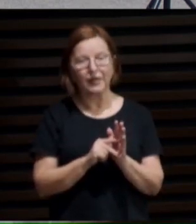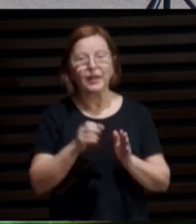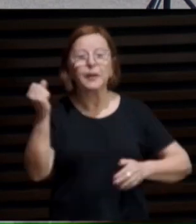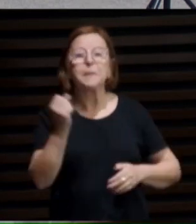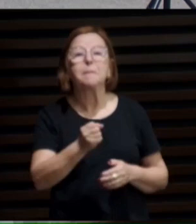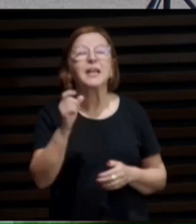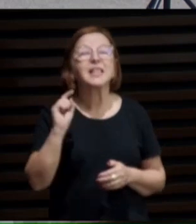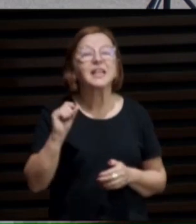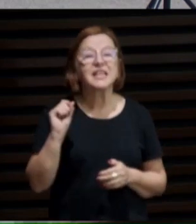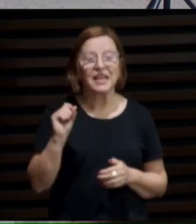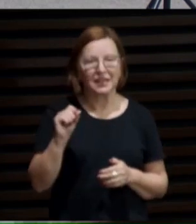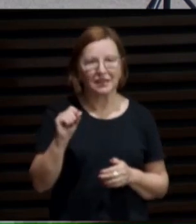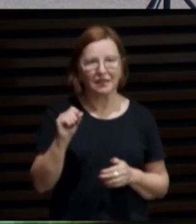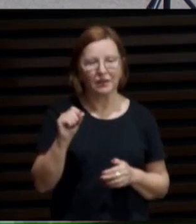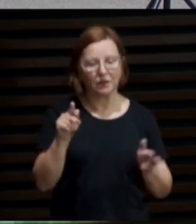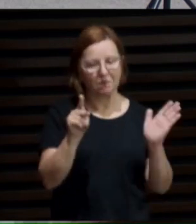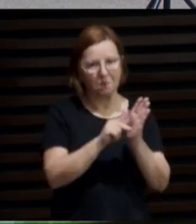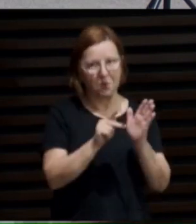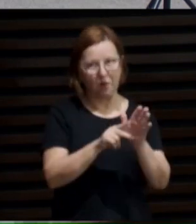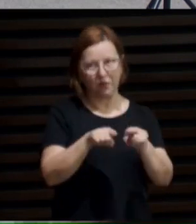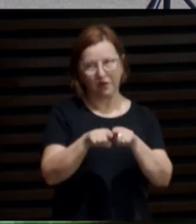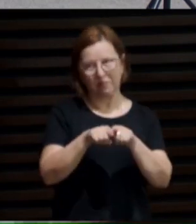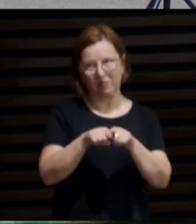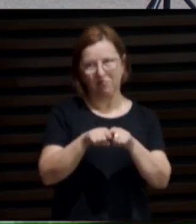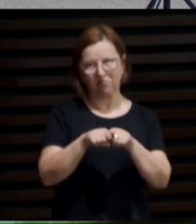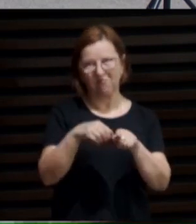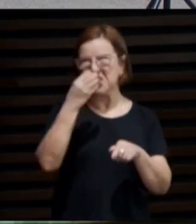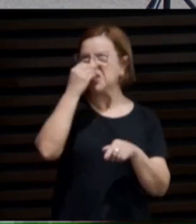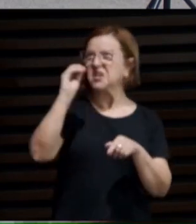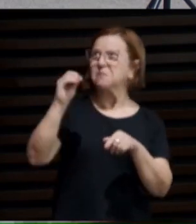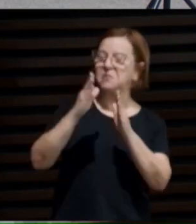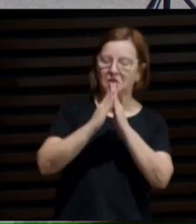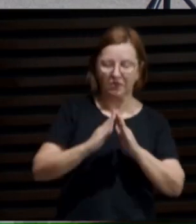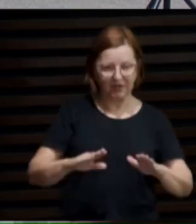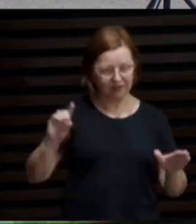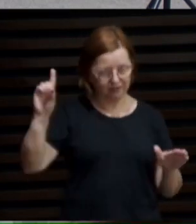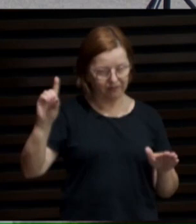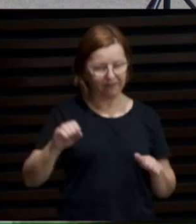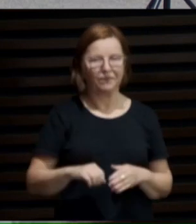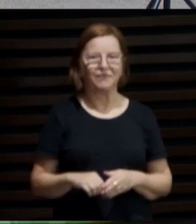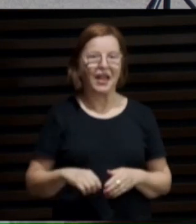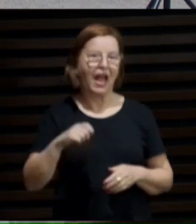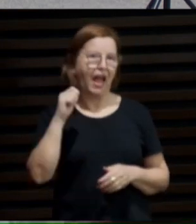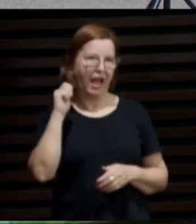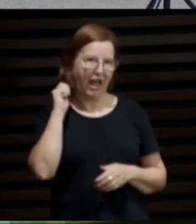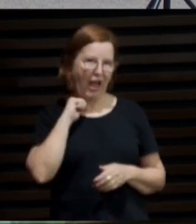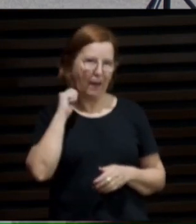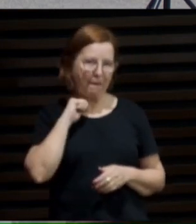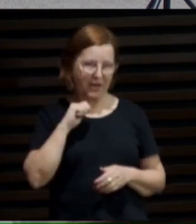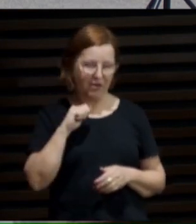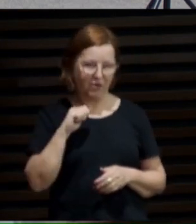Ele assassina o seu irmão. Ele rejeita a adoração. Abel entregou um sacrifício